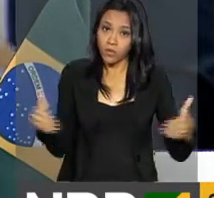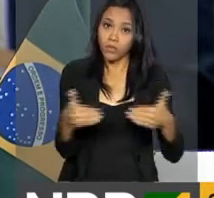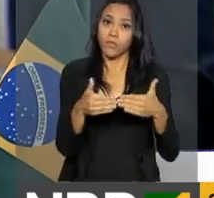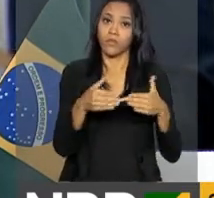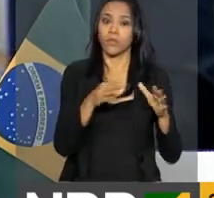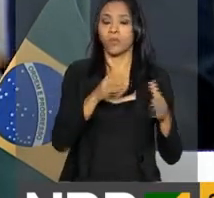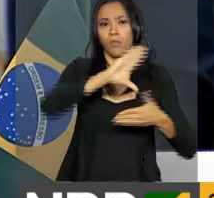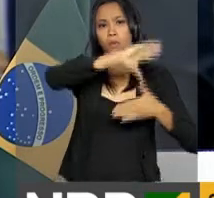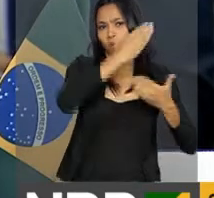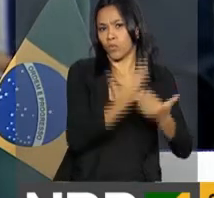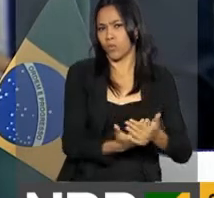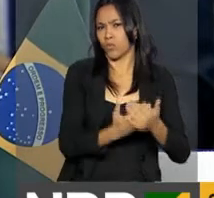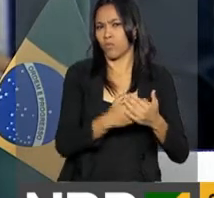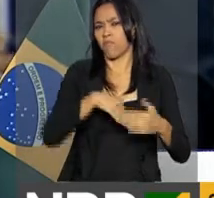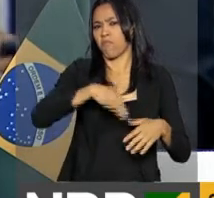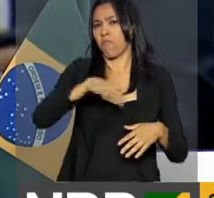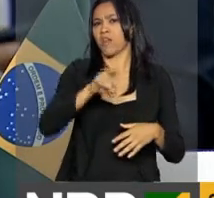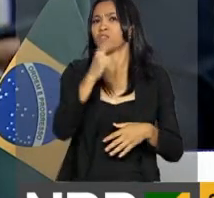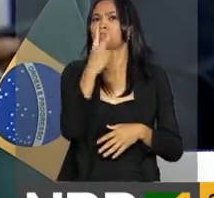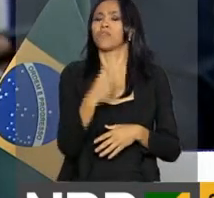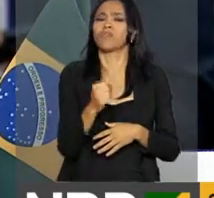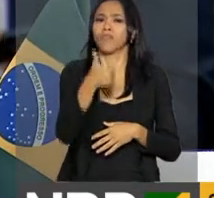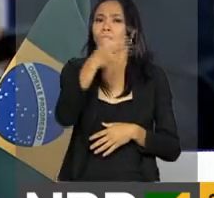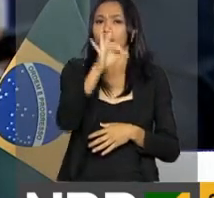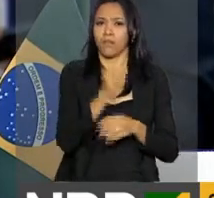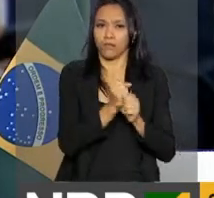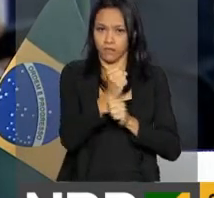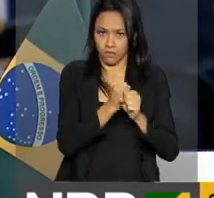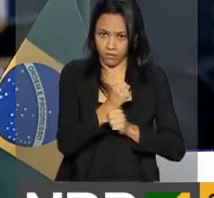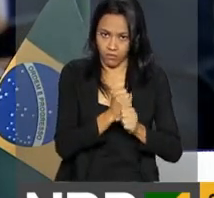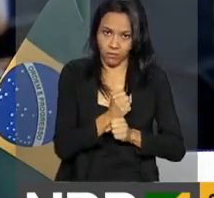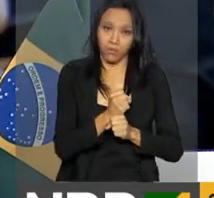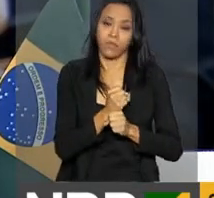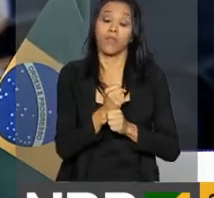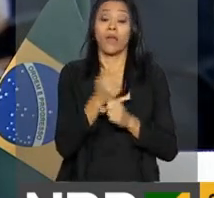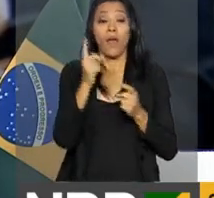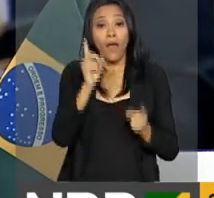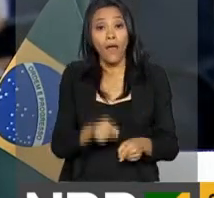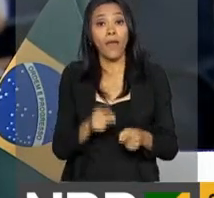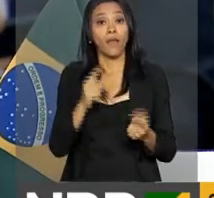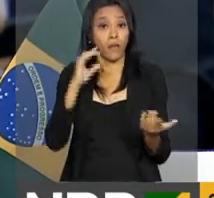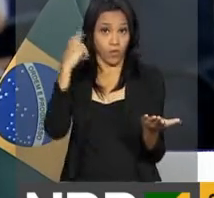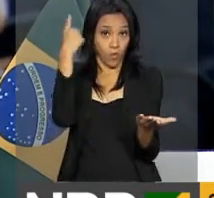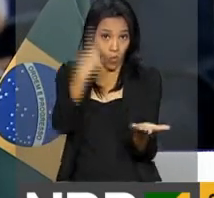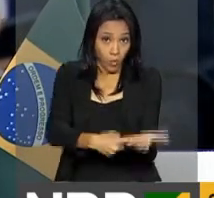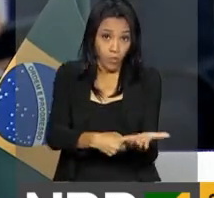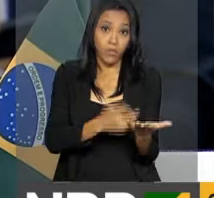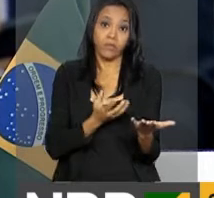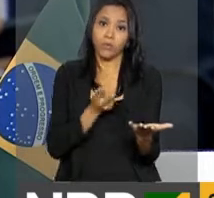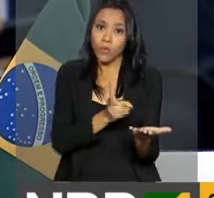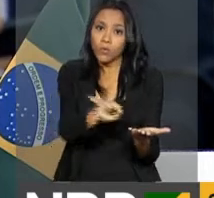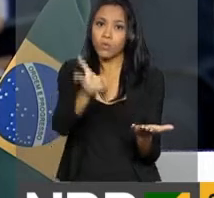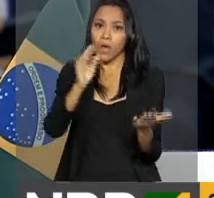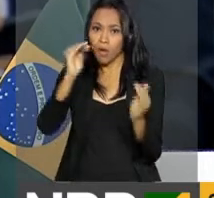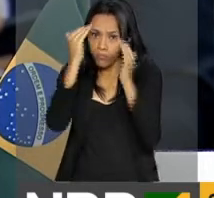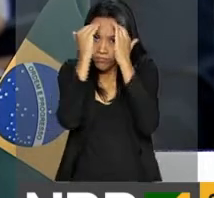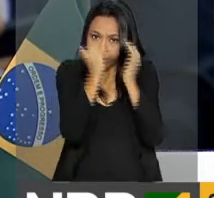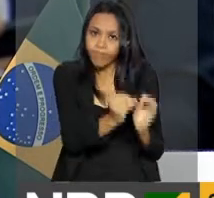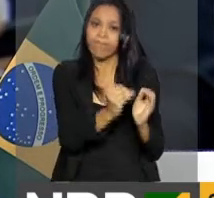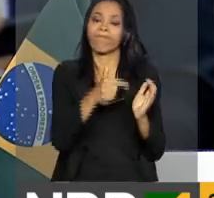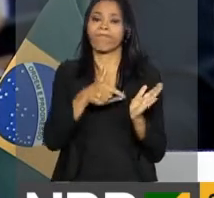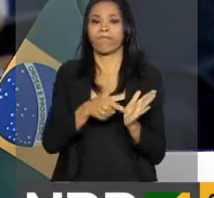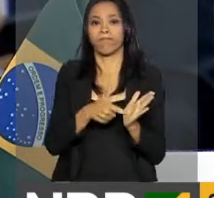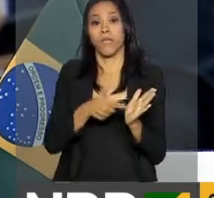longo de mais de 2 décadas. Significa dar concretude a esses compromissos, naqueles momentos em